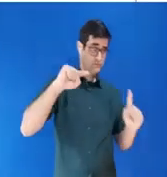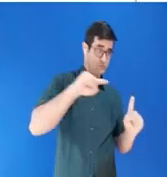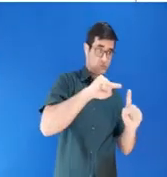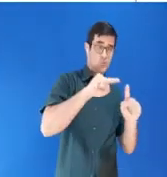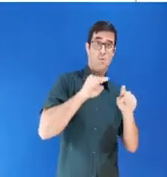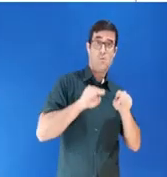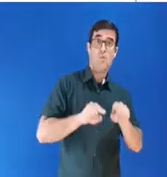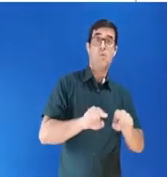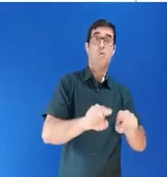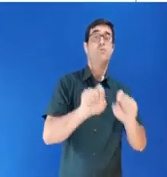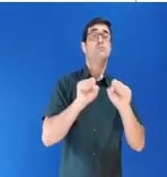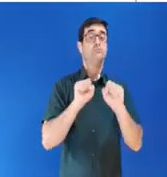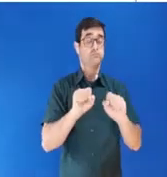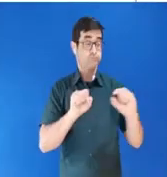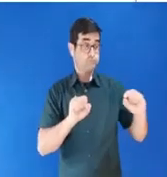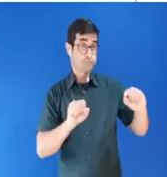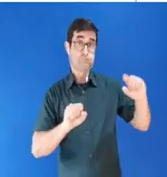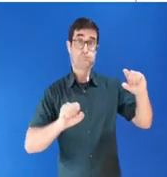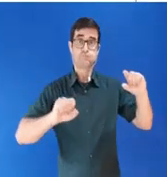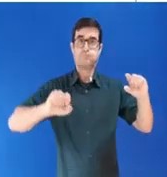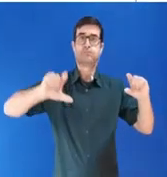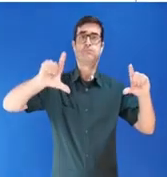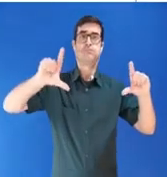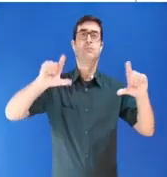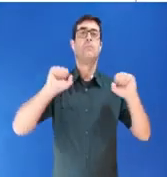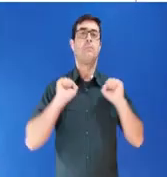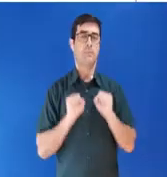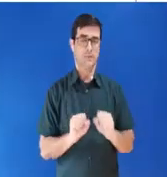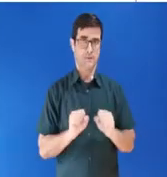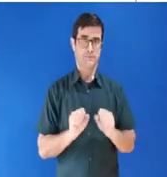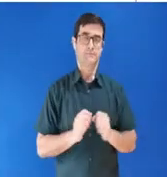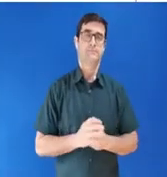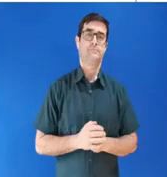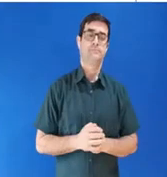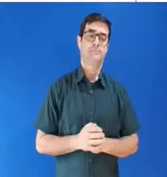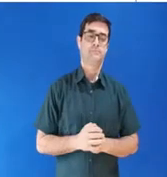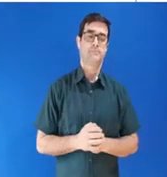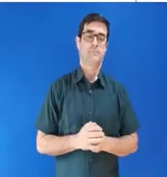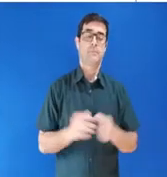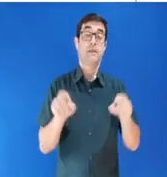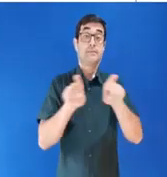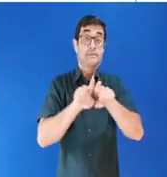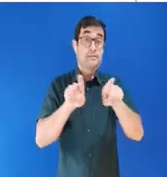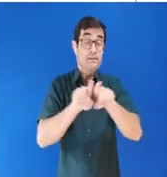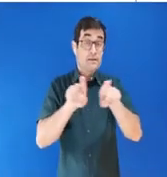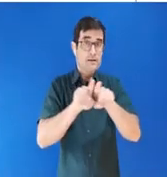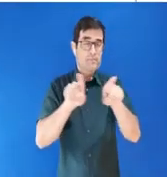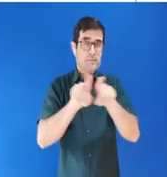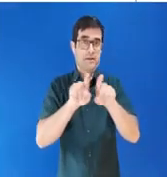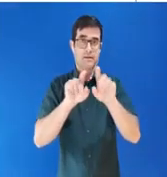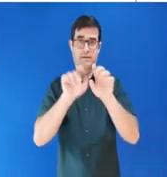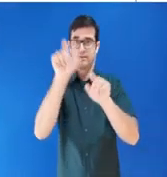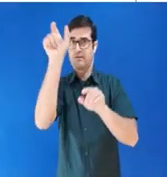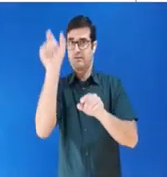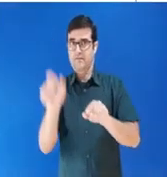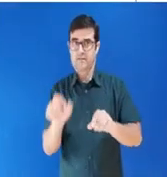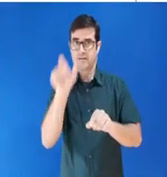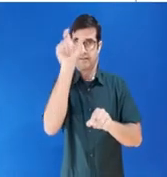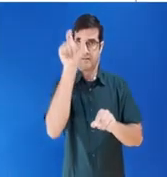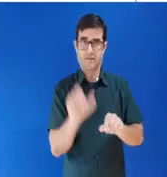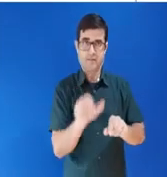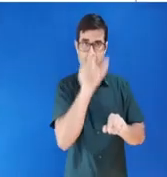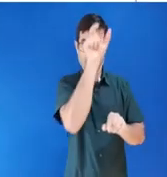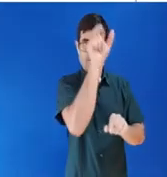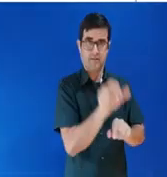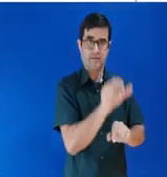isso mesmo ao longo do período. Já no caso das famílias, a gente pode